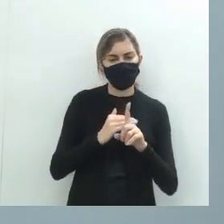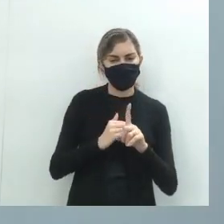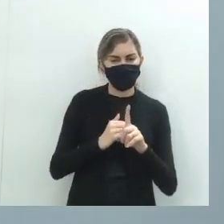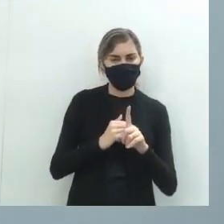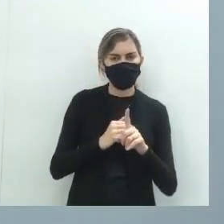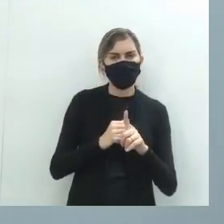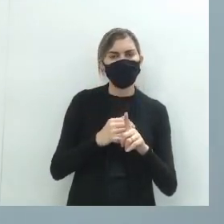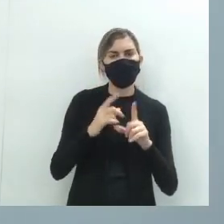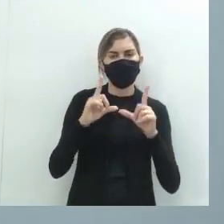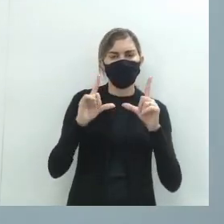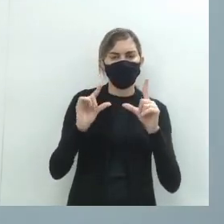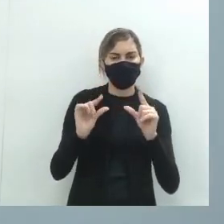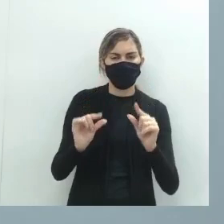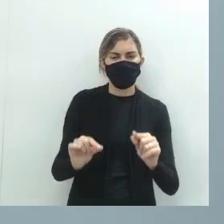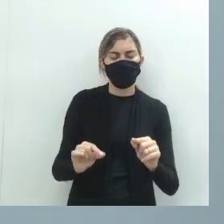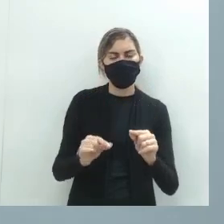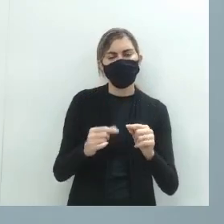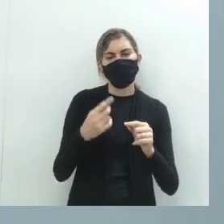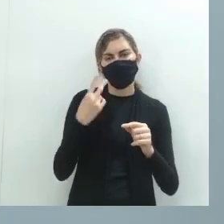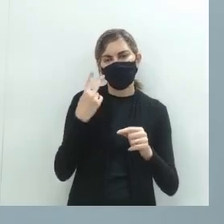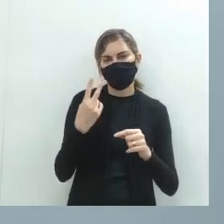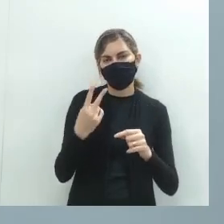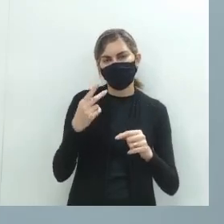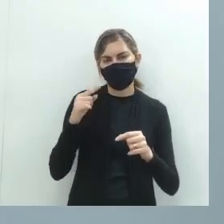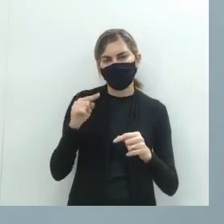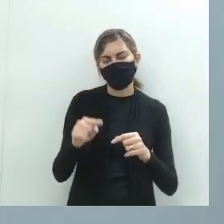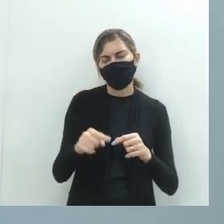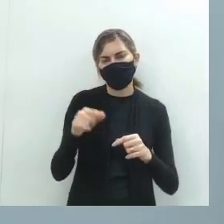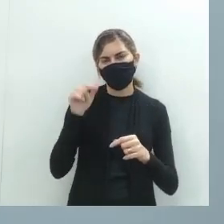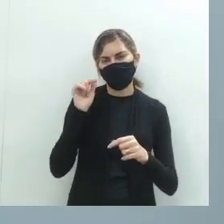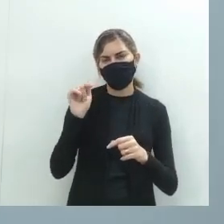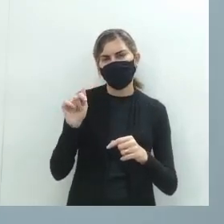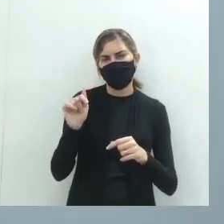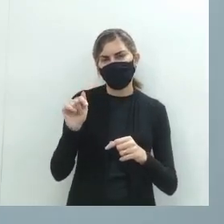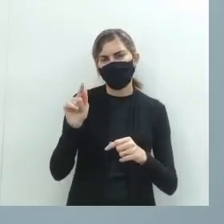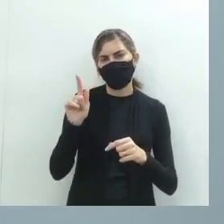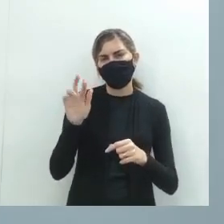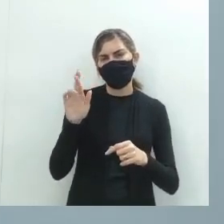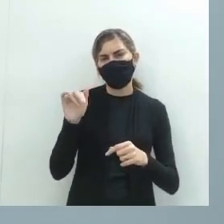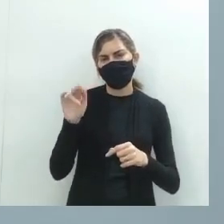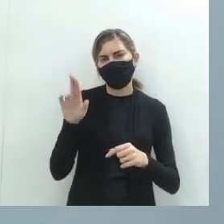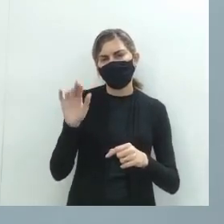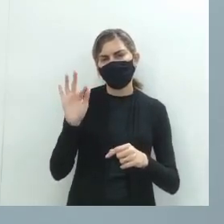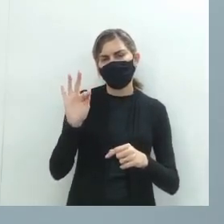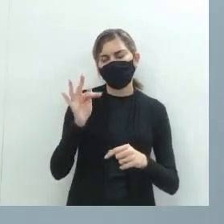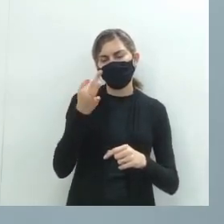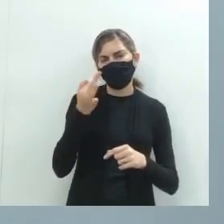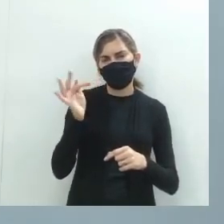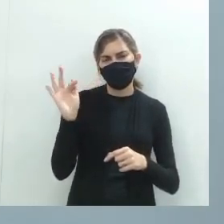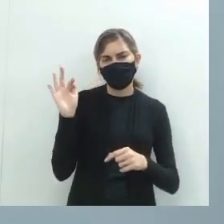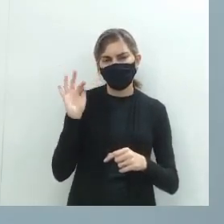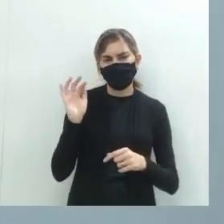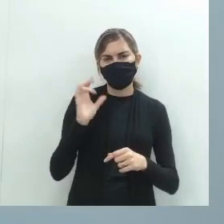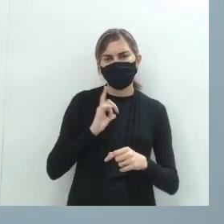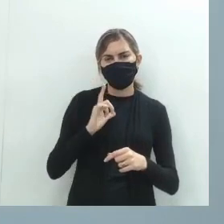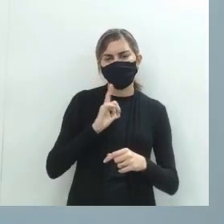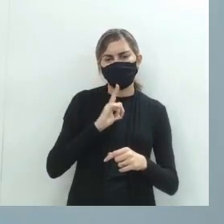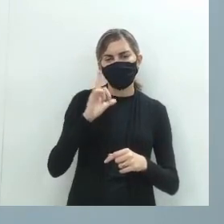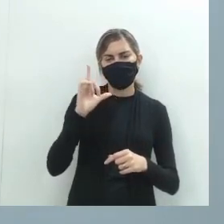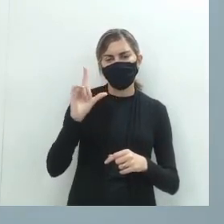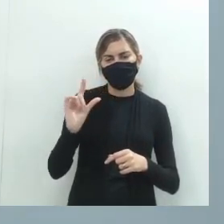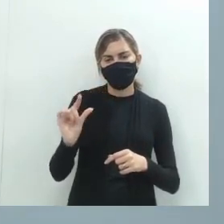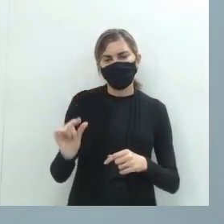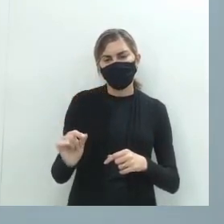baixou, reduziu de 2,7 graus Fahrenheit. Então houve uma